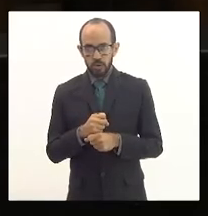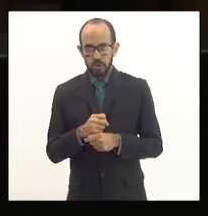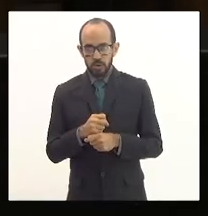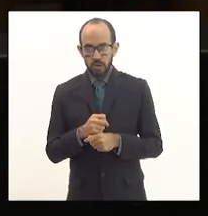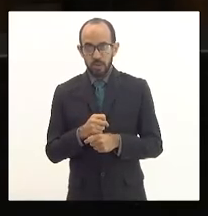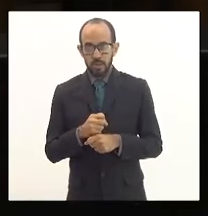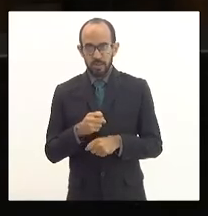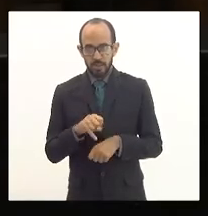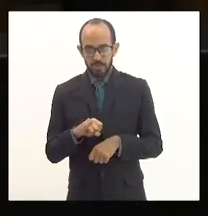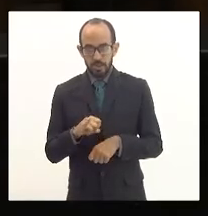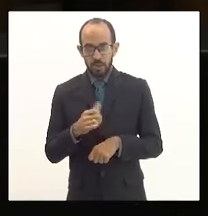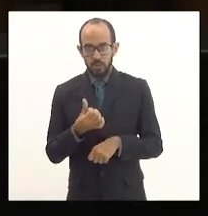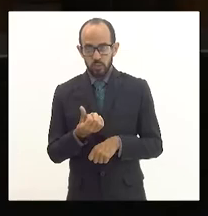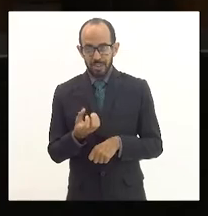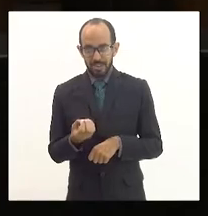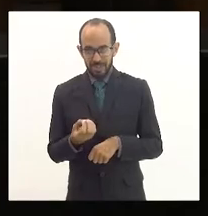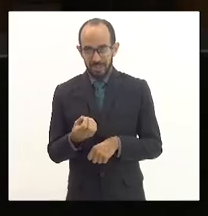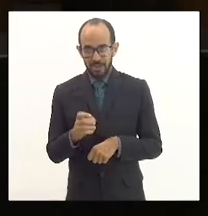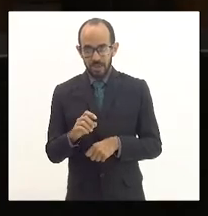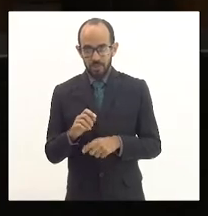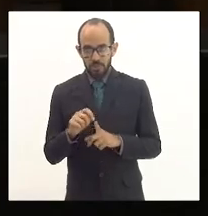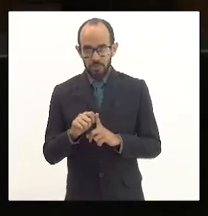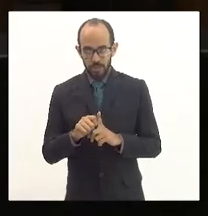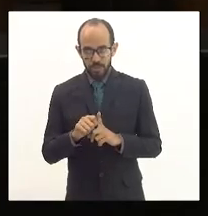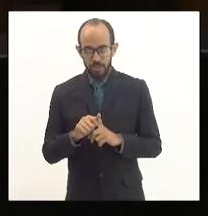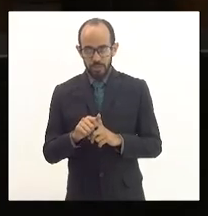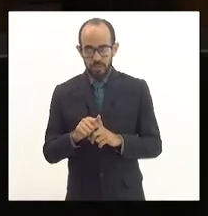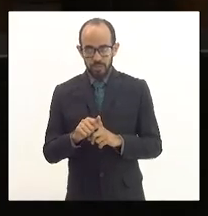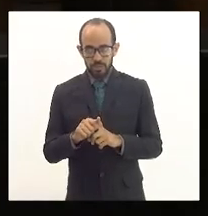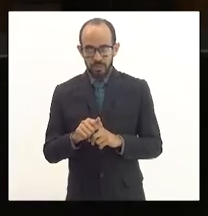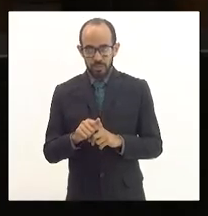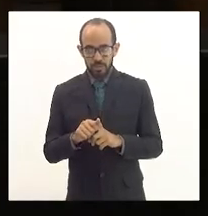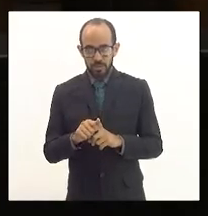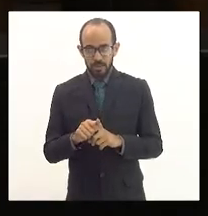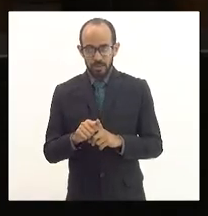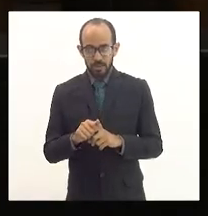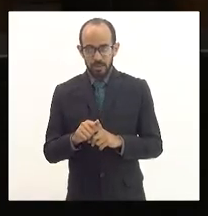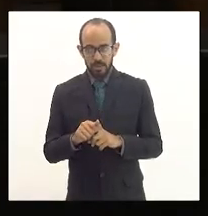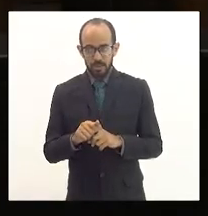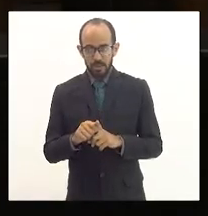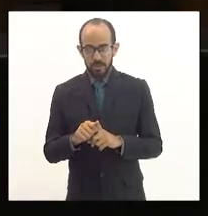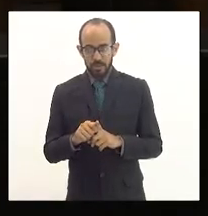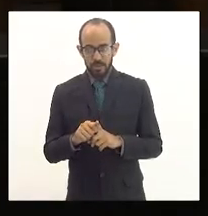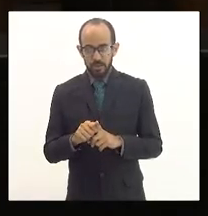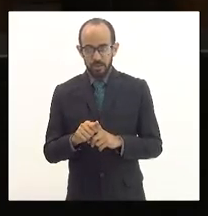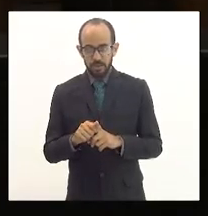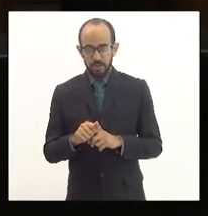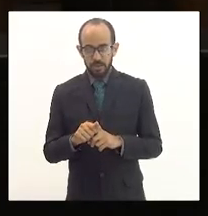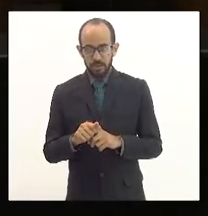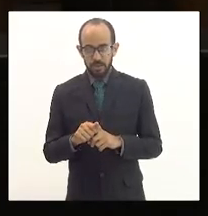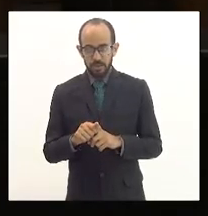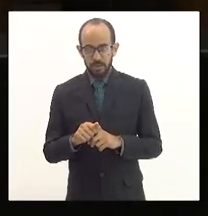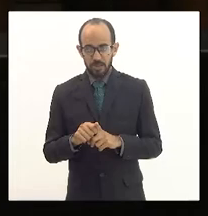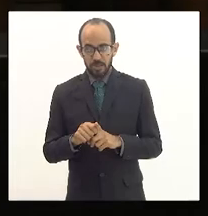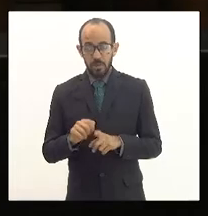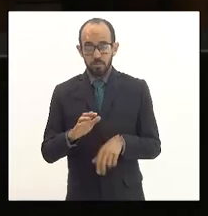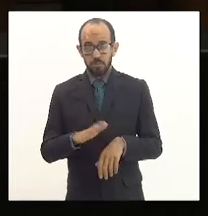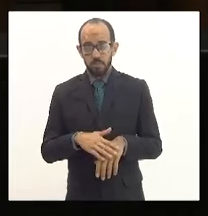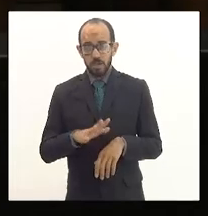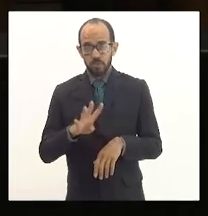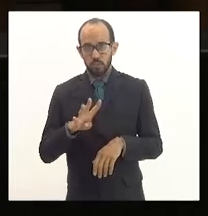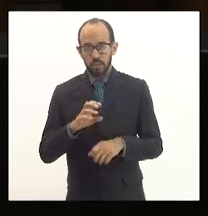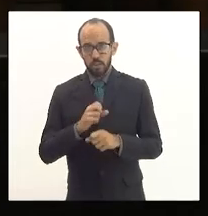60 meses né a gente tem aí muito mais de 4 anos